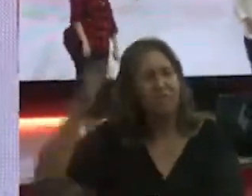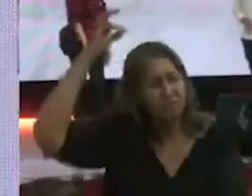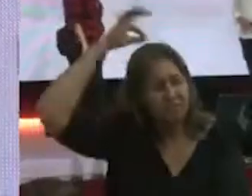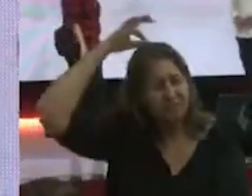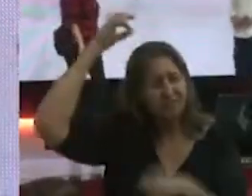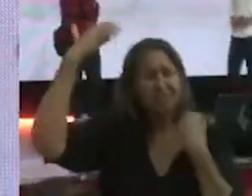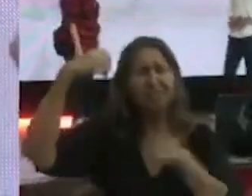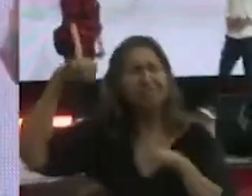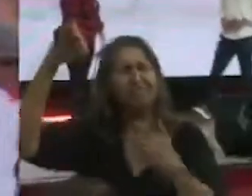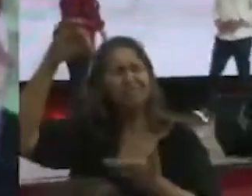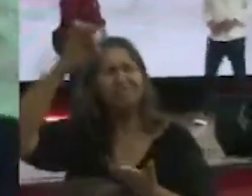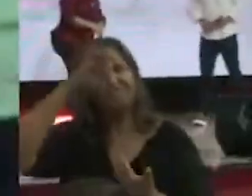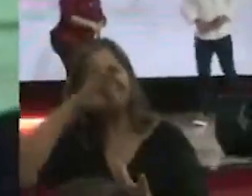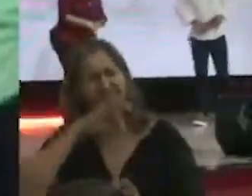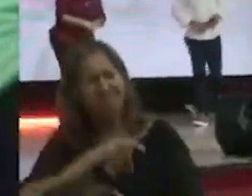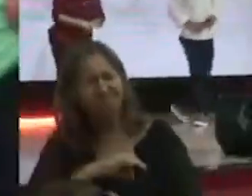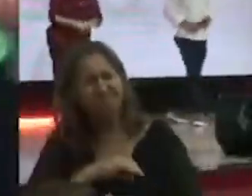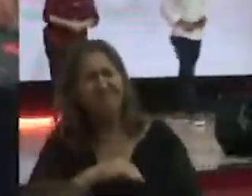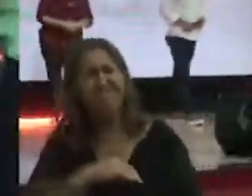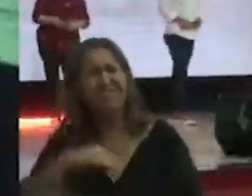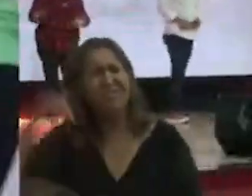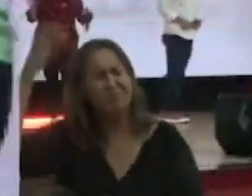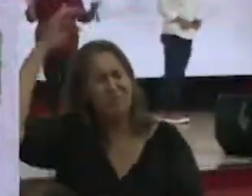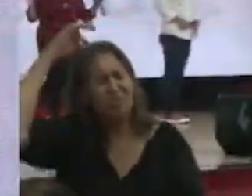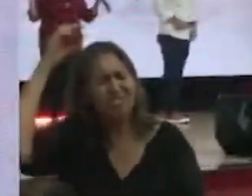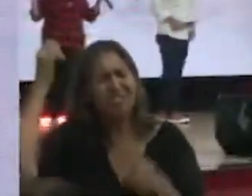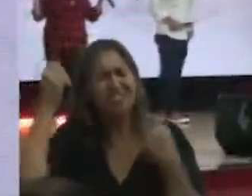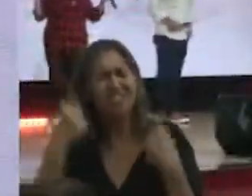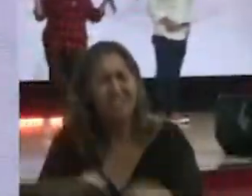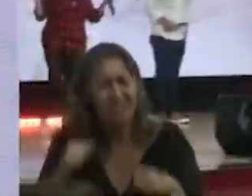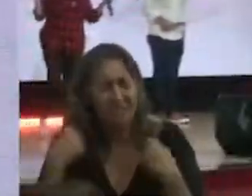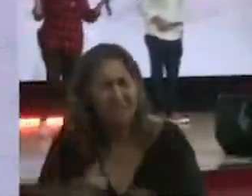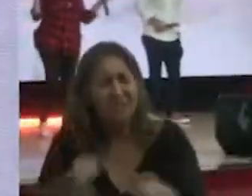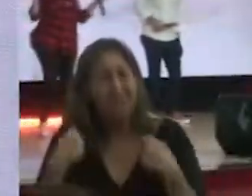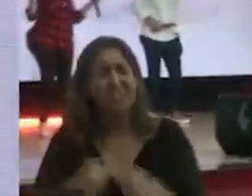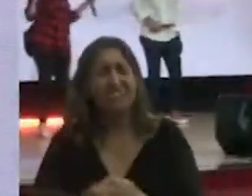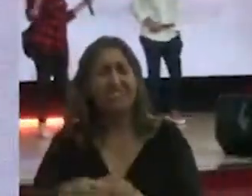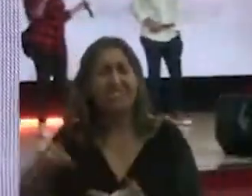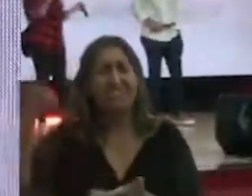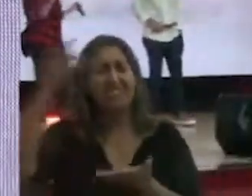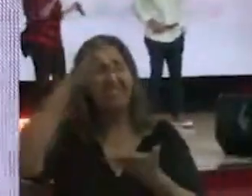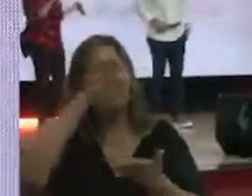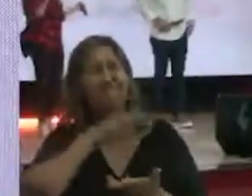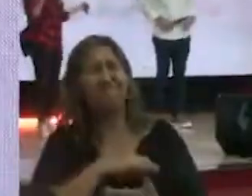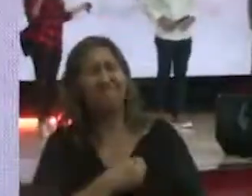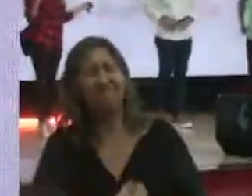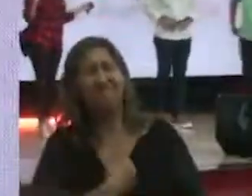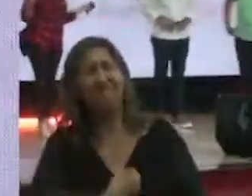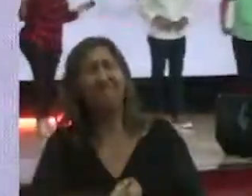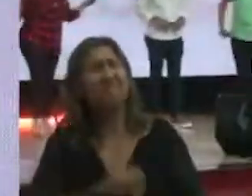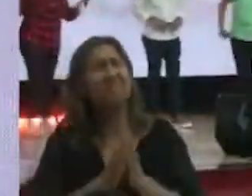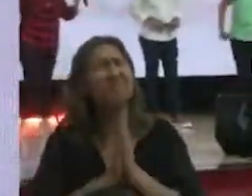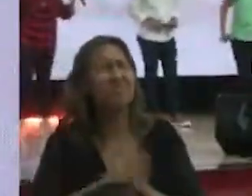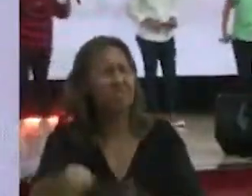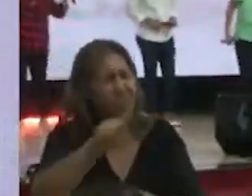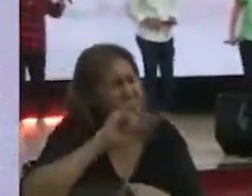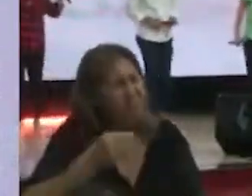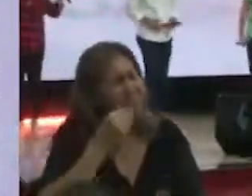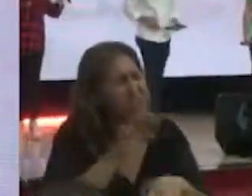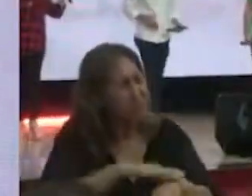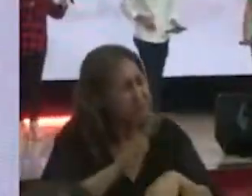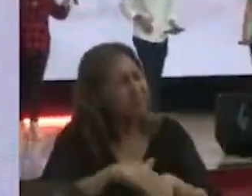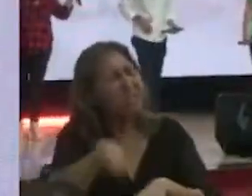abre os teus lábios e diga Espírito Santo eu preciso de ti abre os teus lábios e diga Espírito